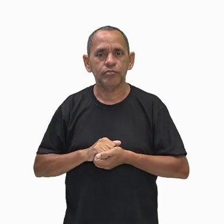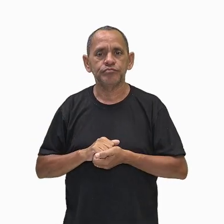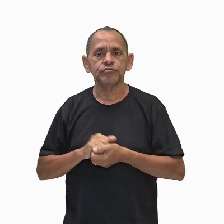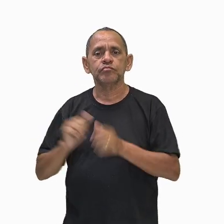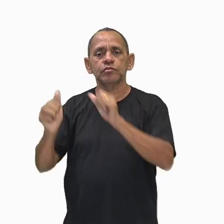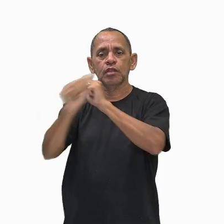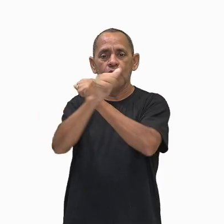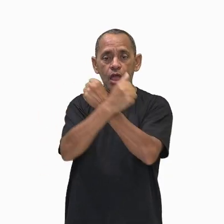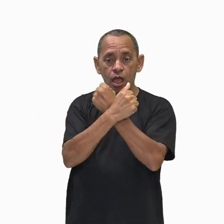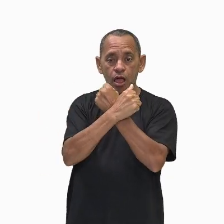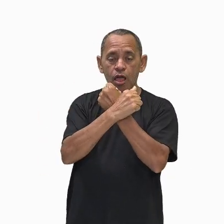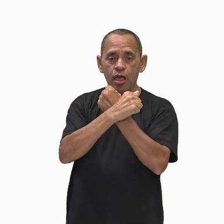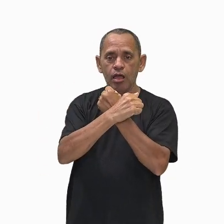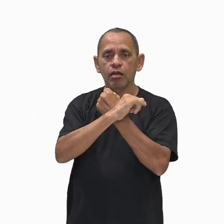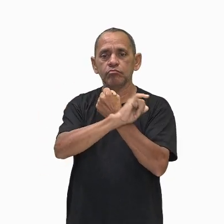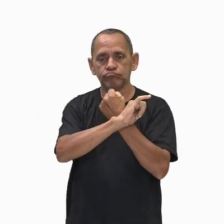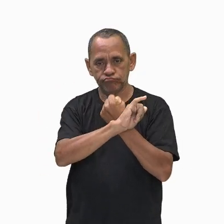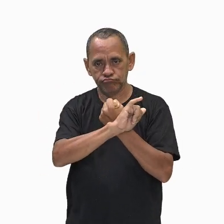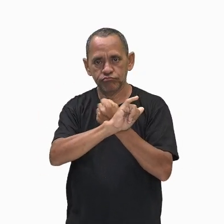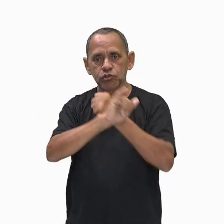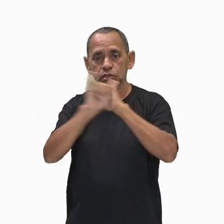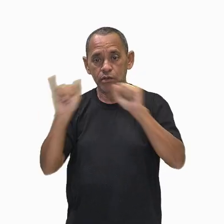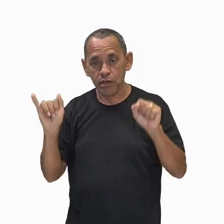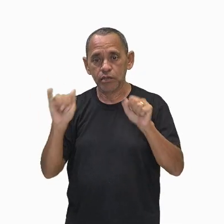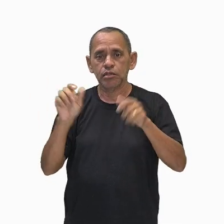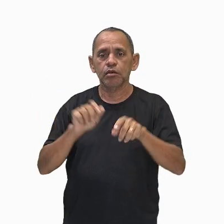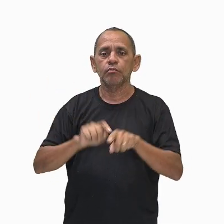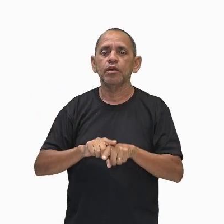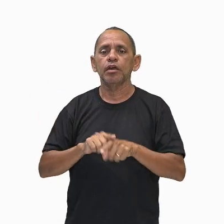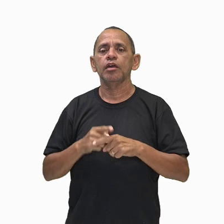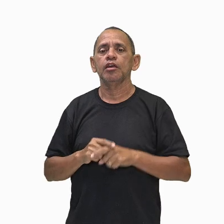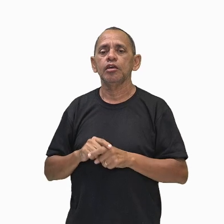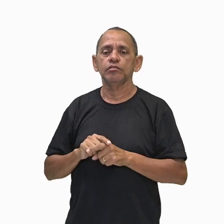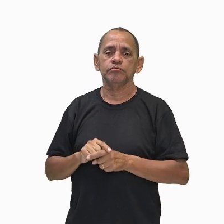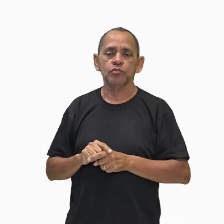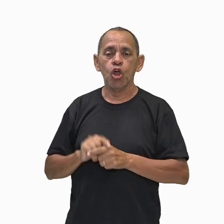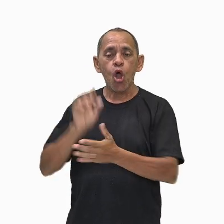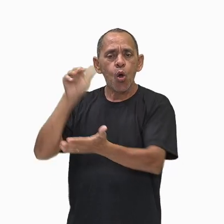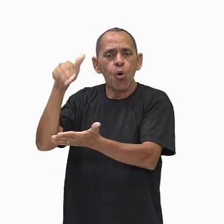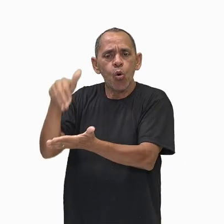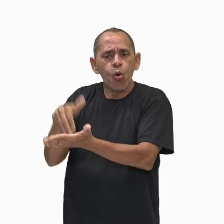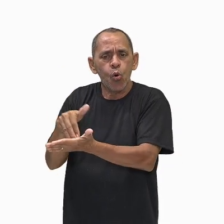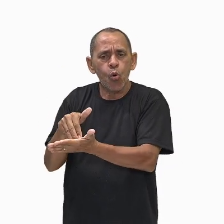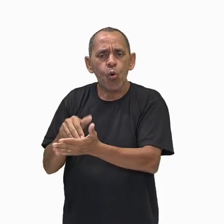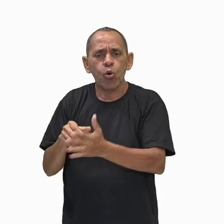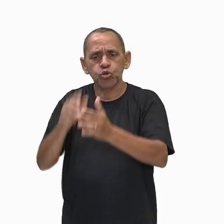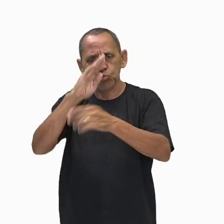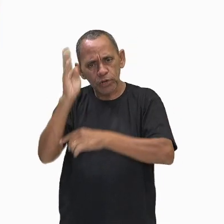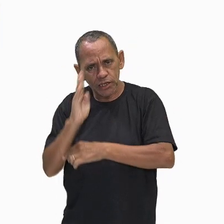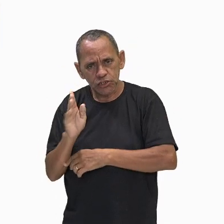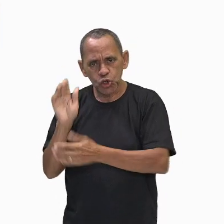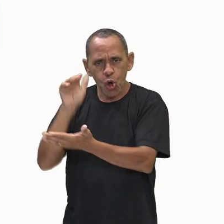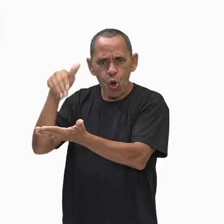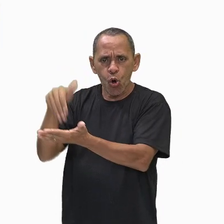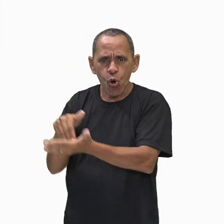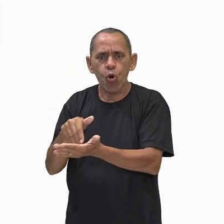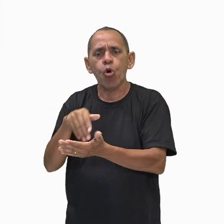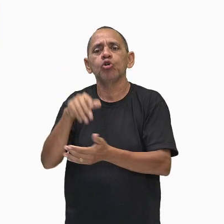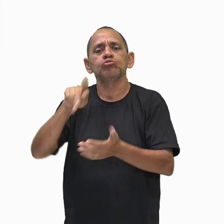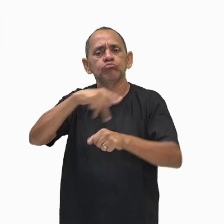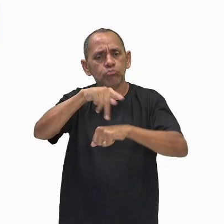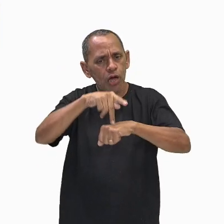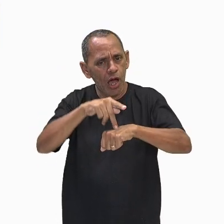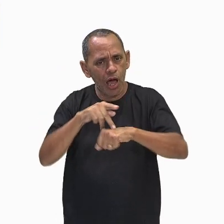último país do continente americano a abolir a escravidão. Vocês têm, então, aí trago para vocês a imagem, não é mesmo, da